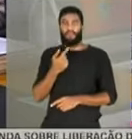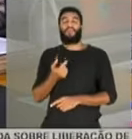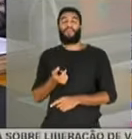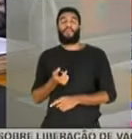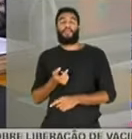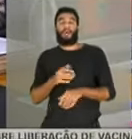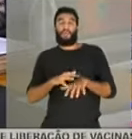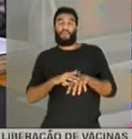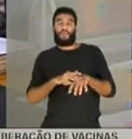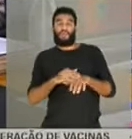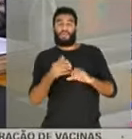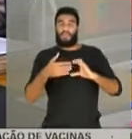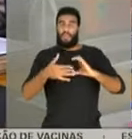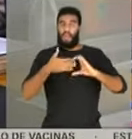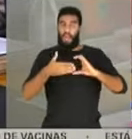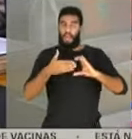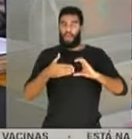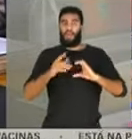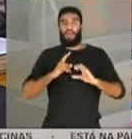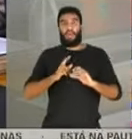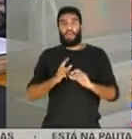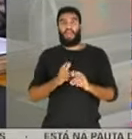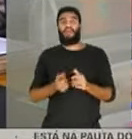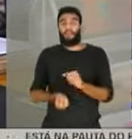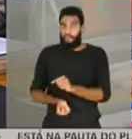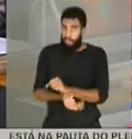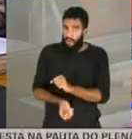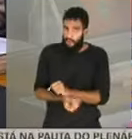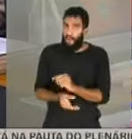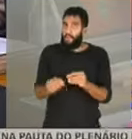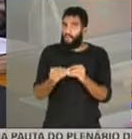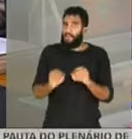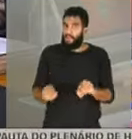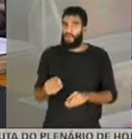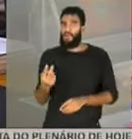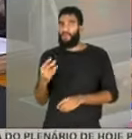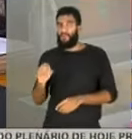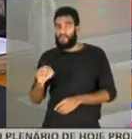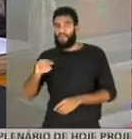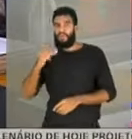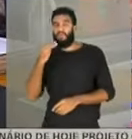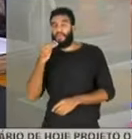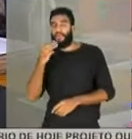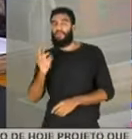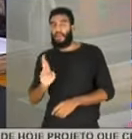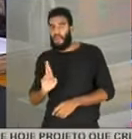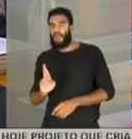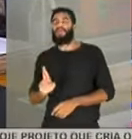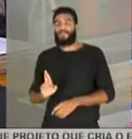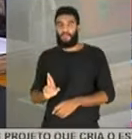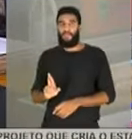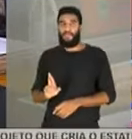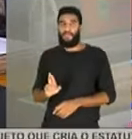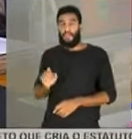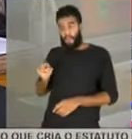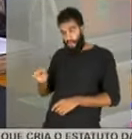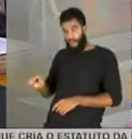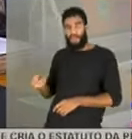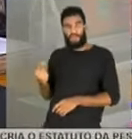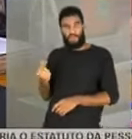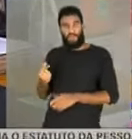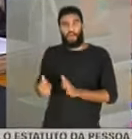um calote de 20 milhões de reais no Ministério da Saúde, recebeu antecipadamente,